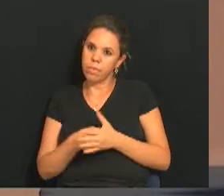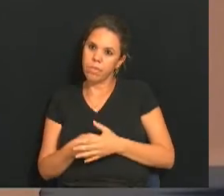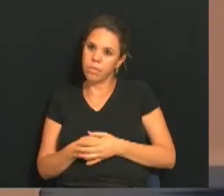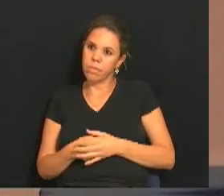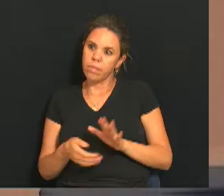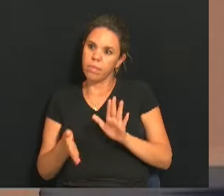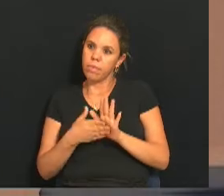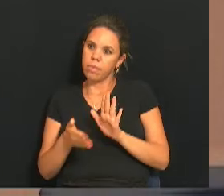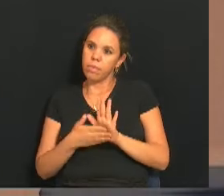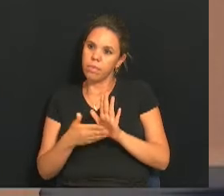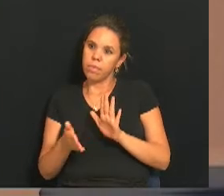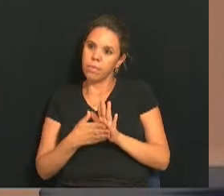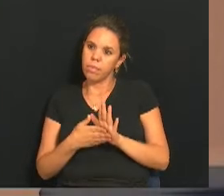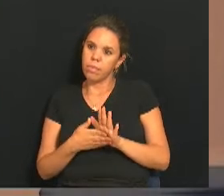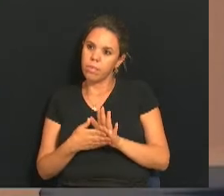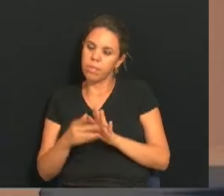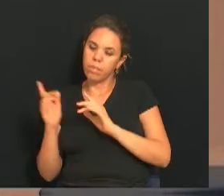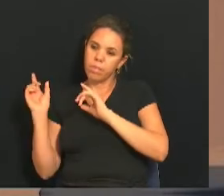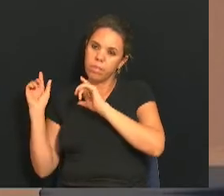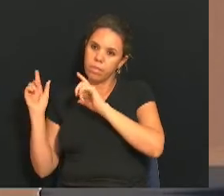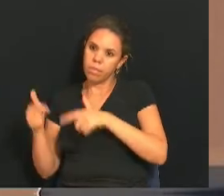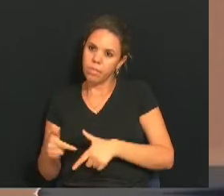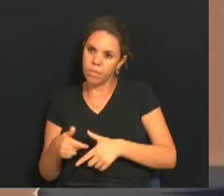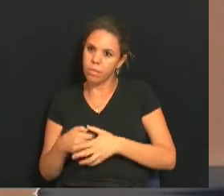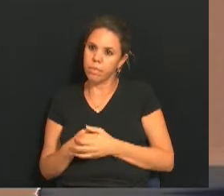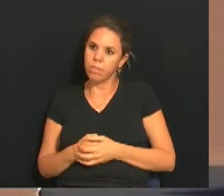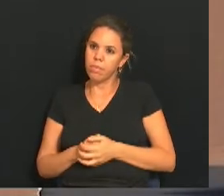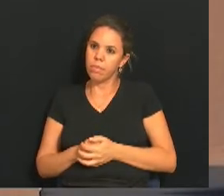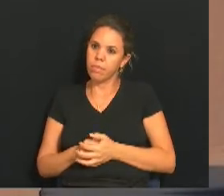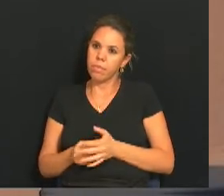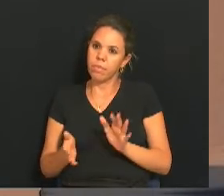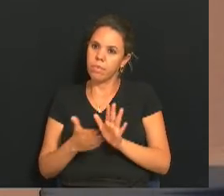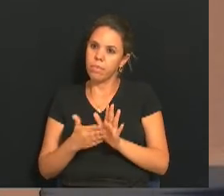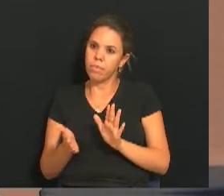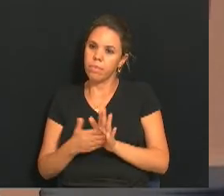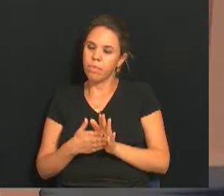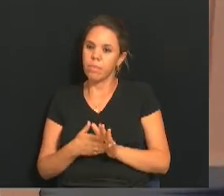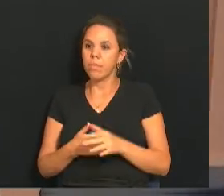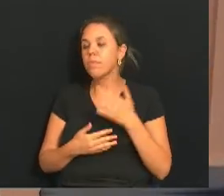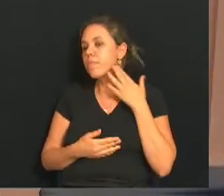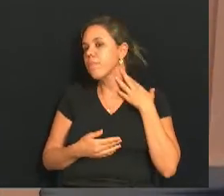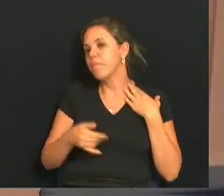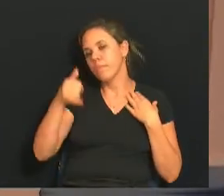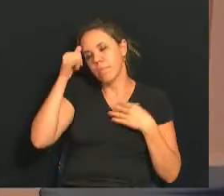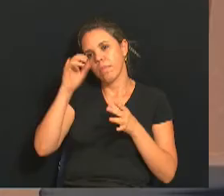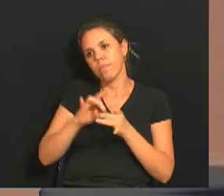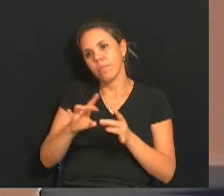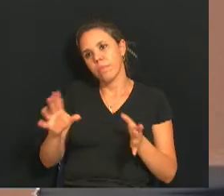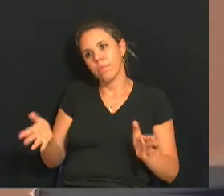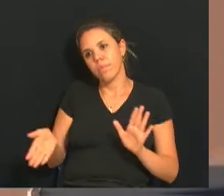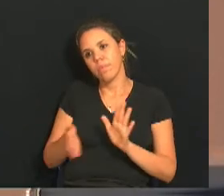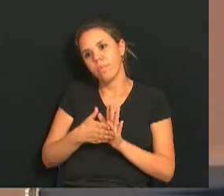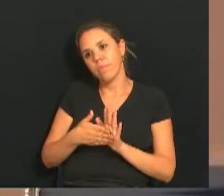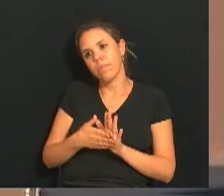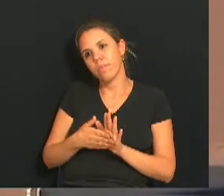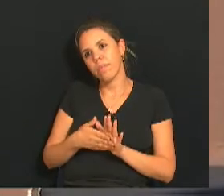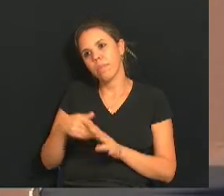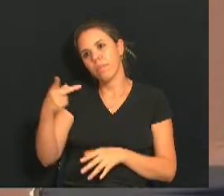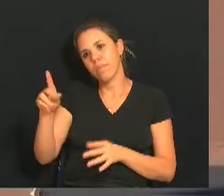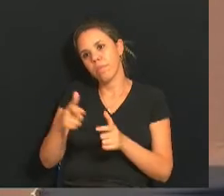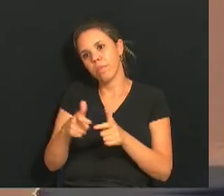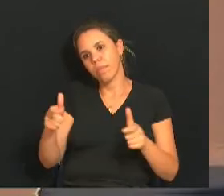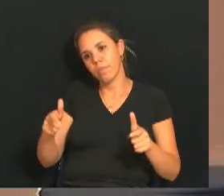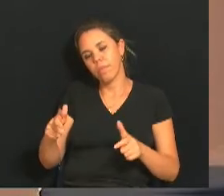propostas extremamente conservadoras, a propostas antidemocráticas, a propostas, na sua maioria das